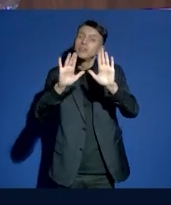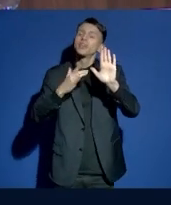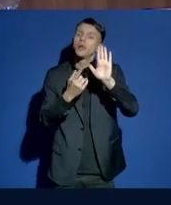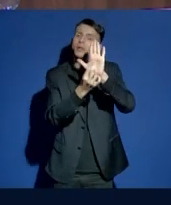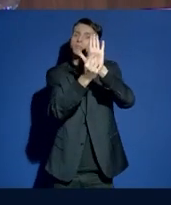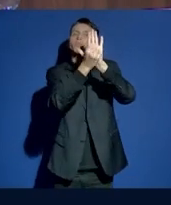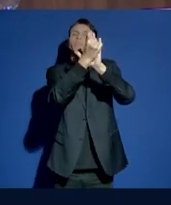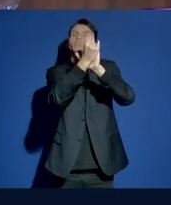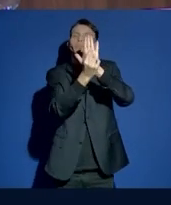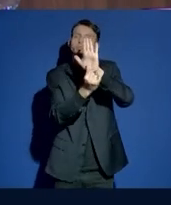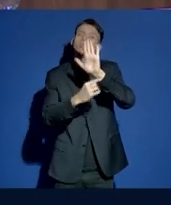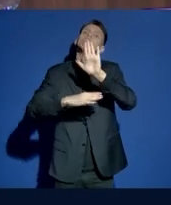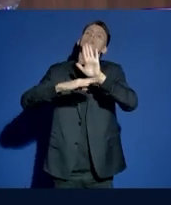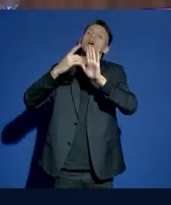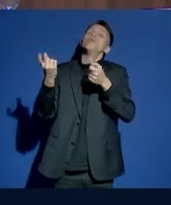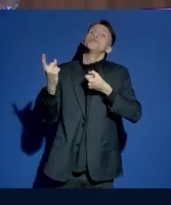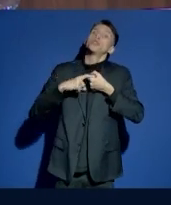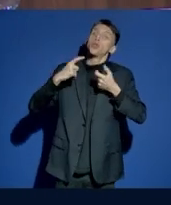Porque, assim,